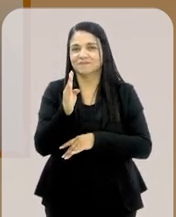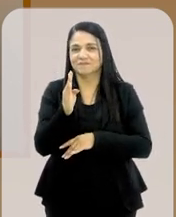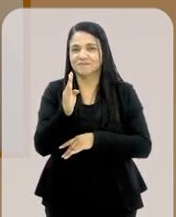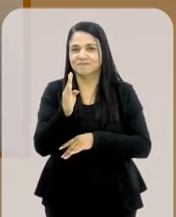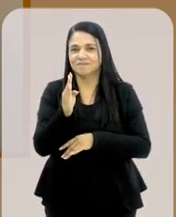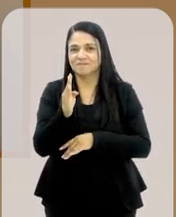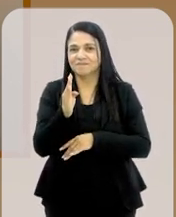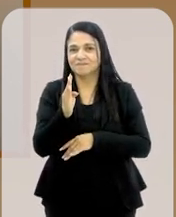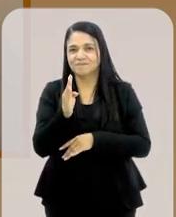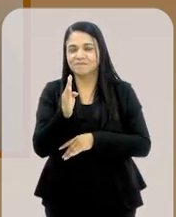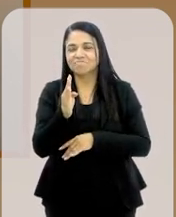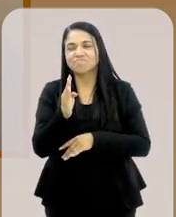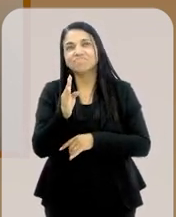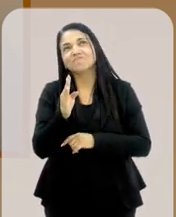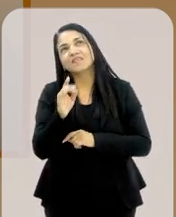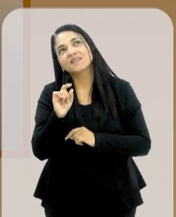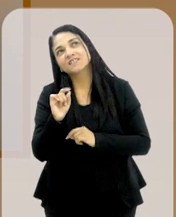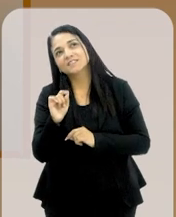brasileiras